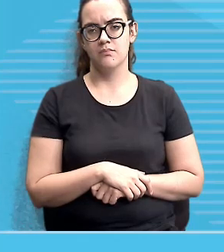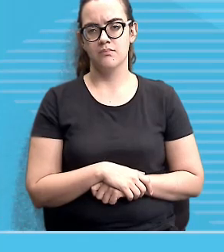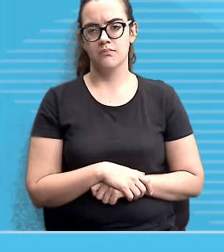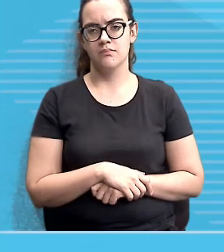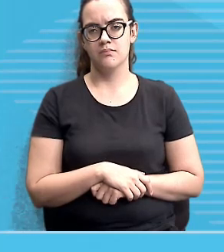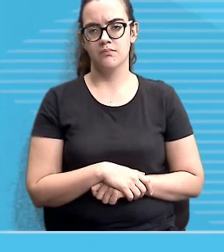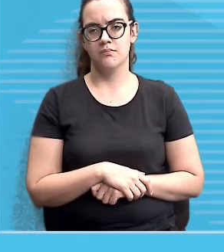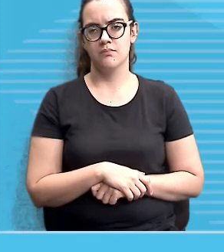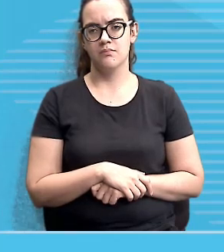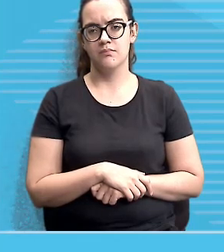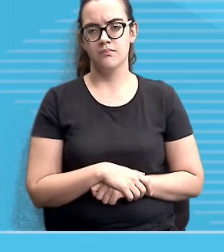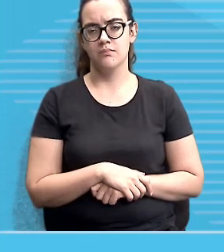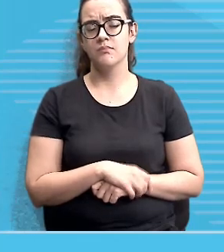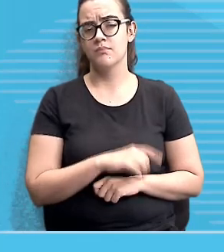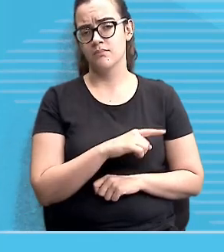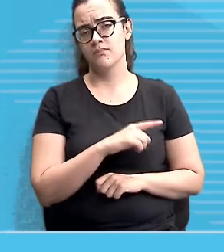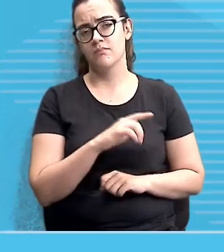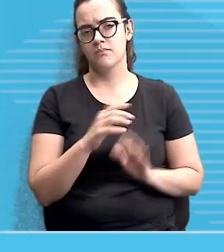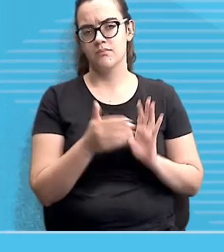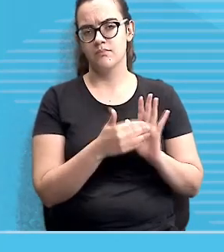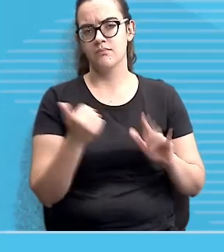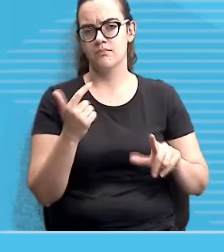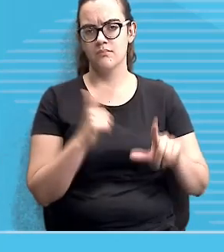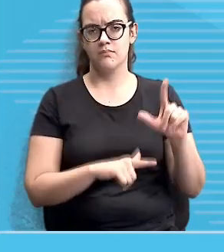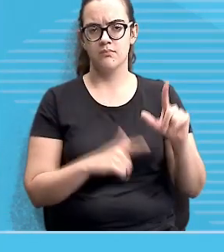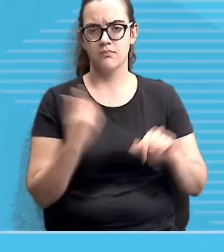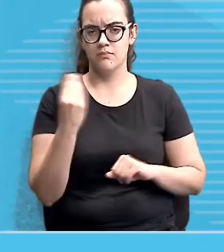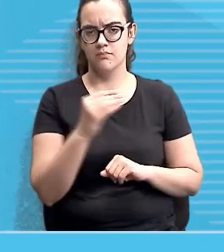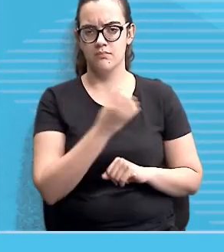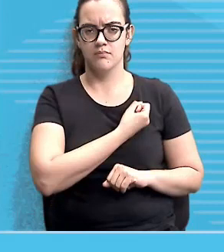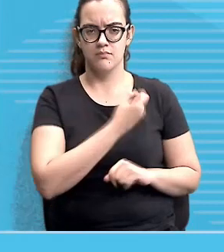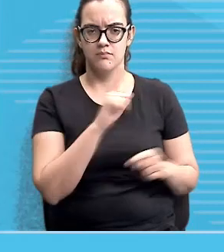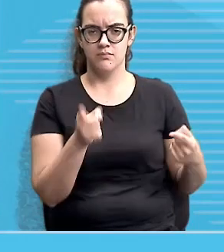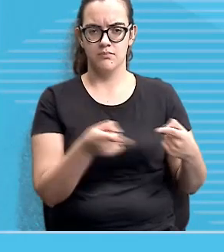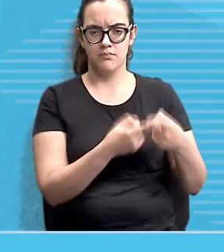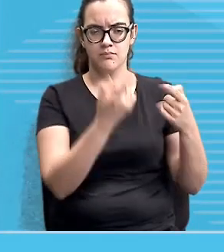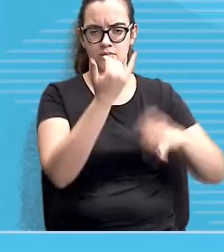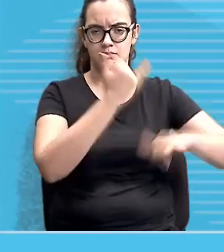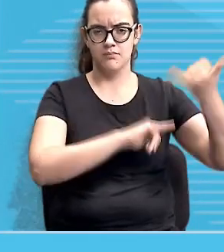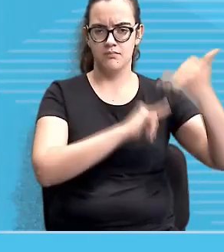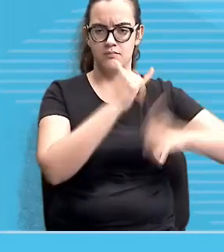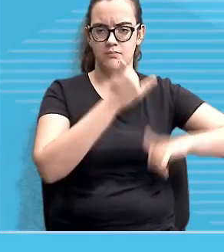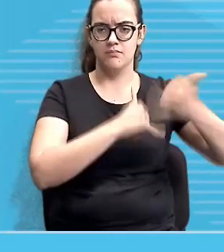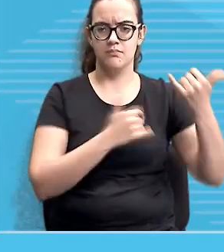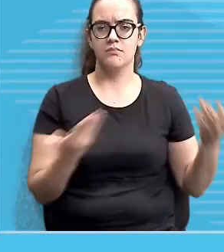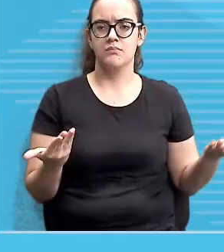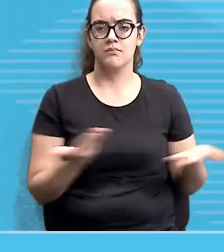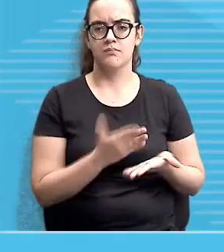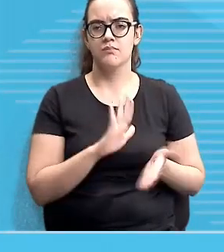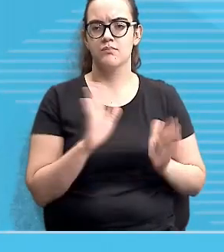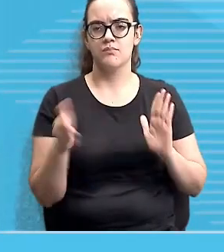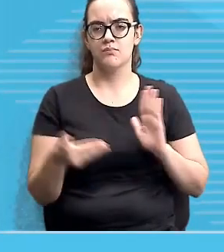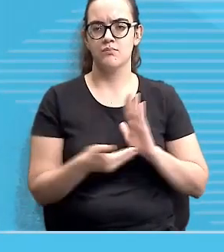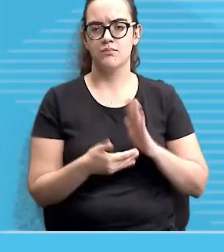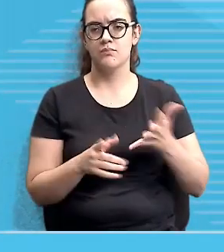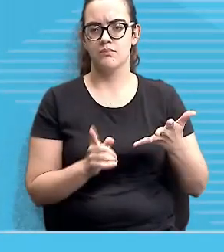e essa capacidade quem será de 15,5